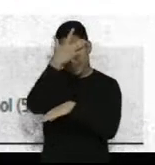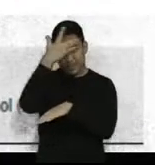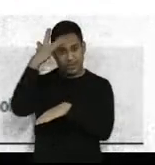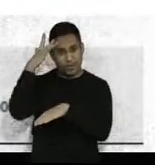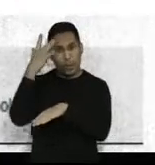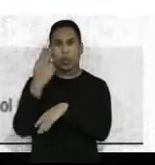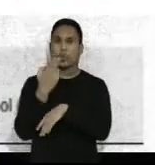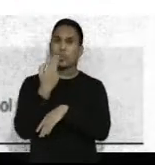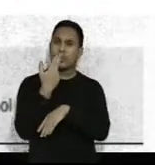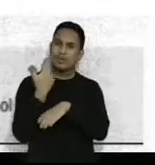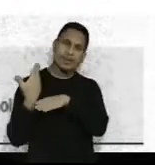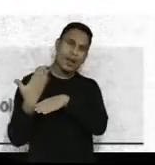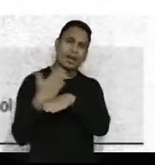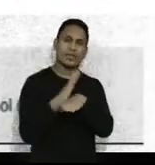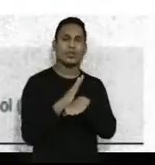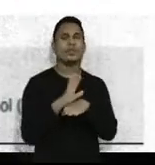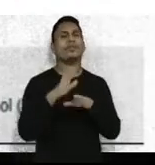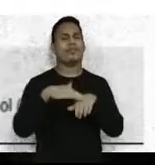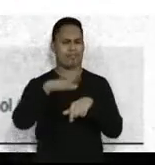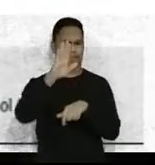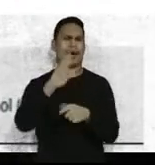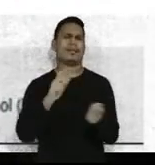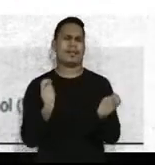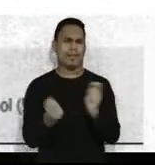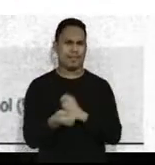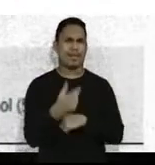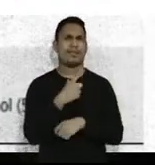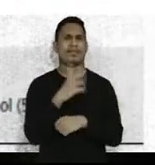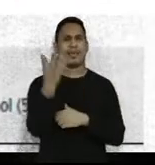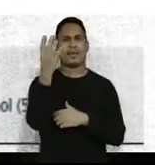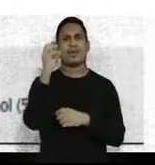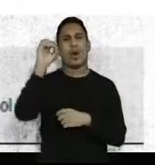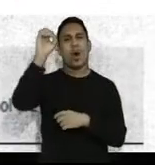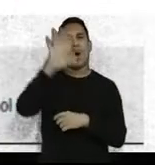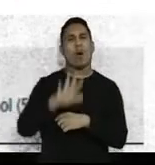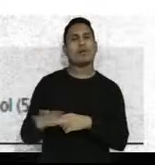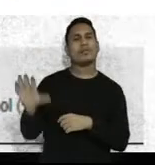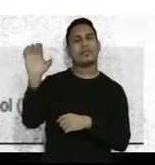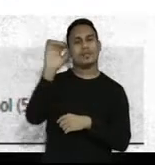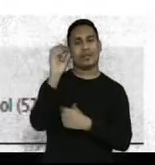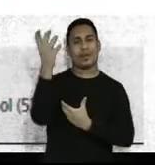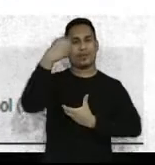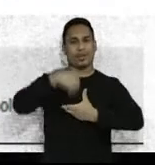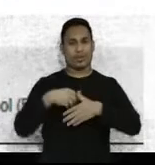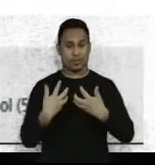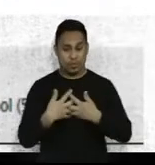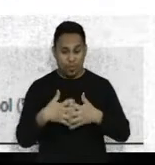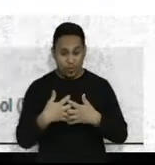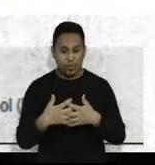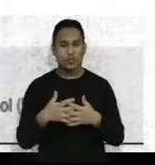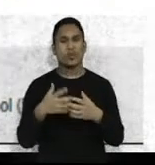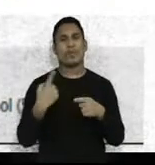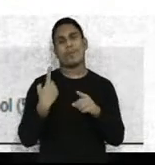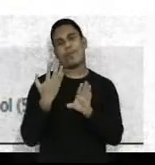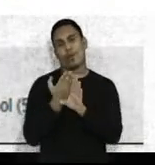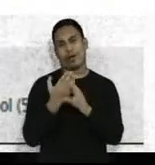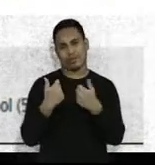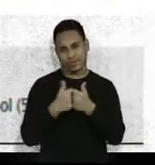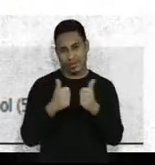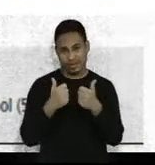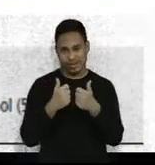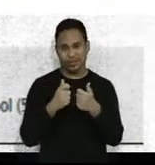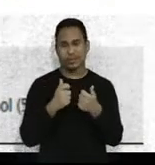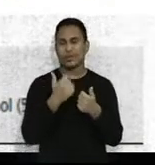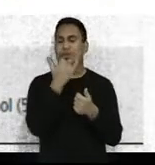maior oxigenação muscular por conta da adaptação ao exercício, a gente teria que utilizar por pelo menos 3